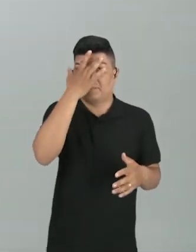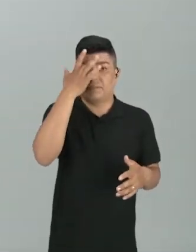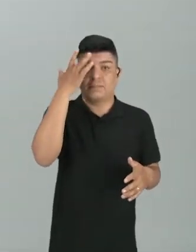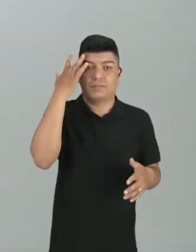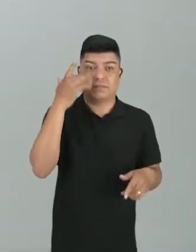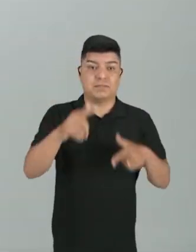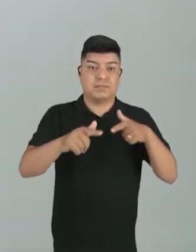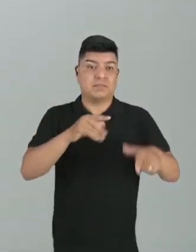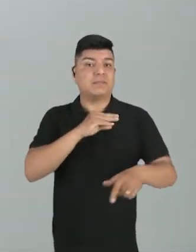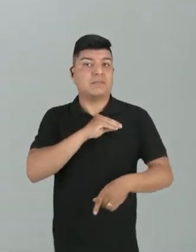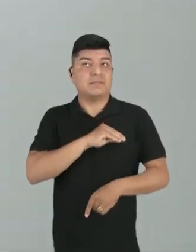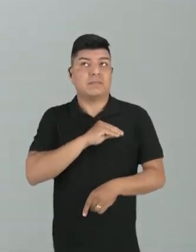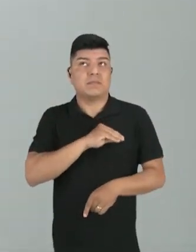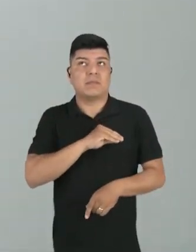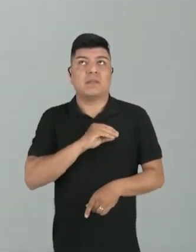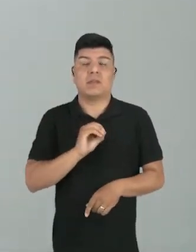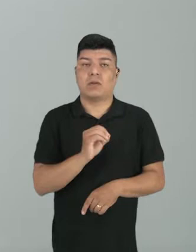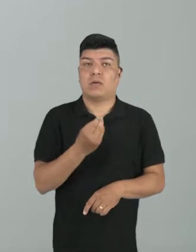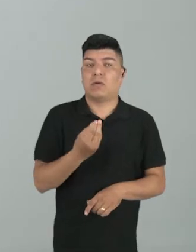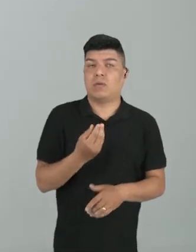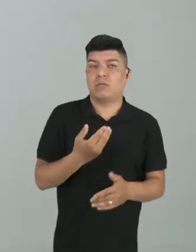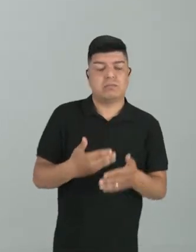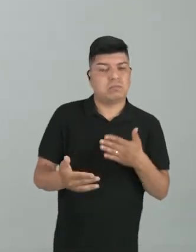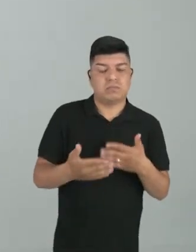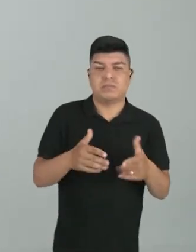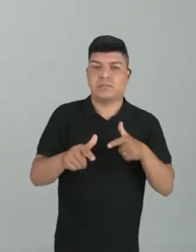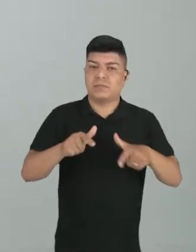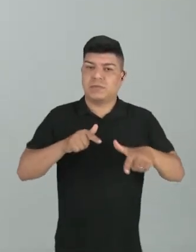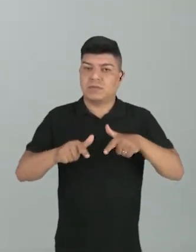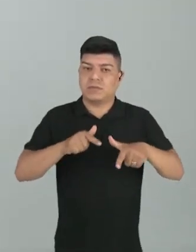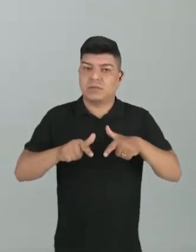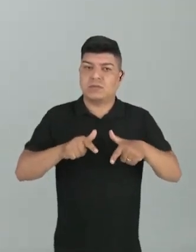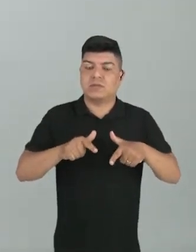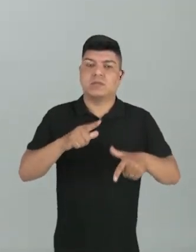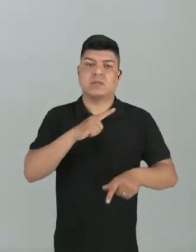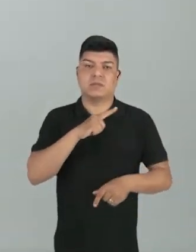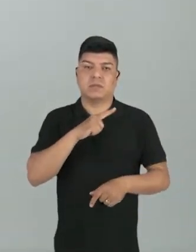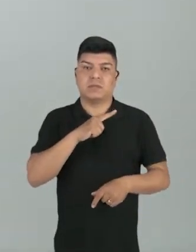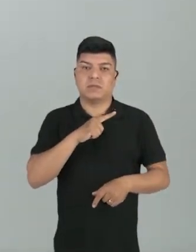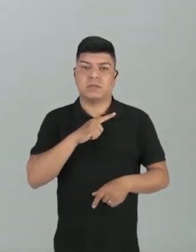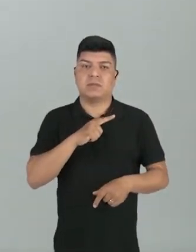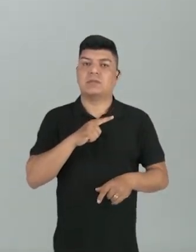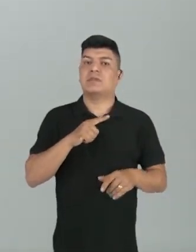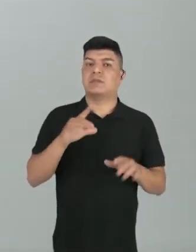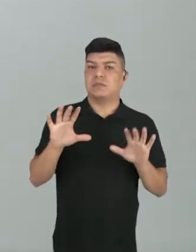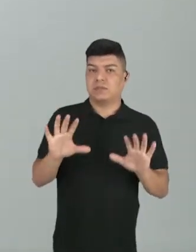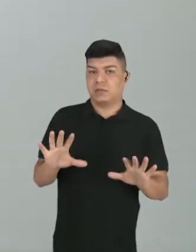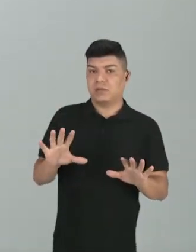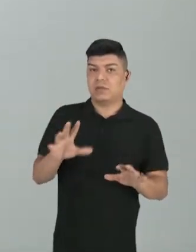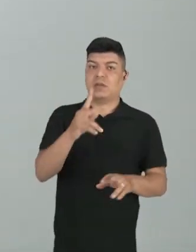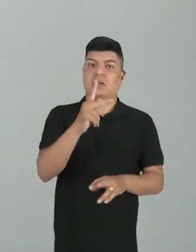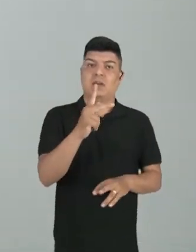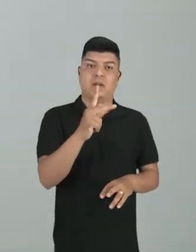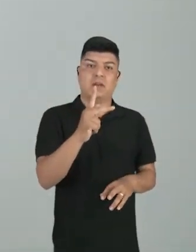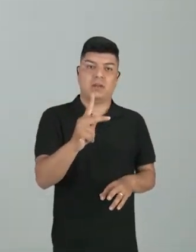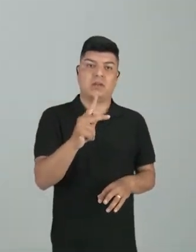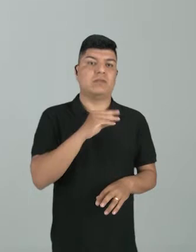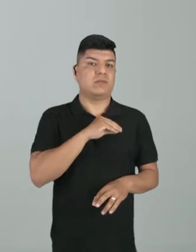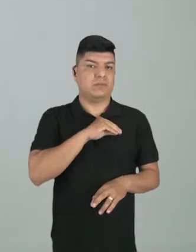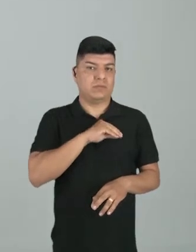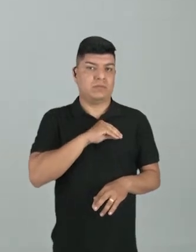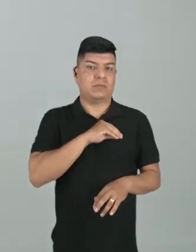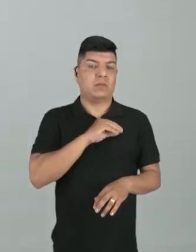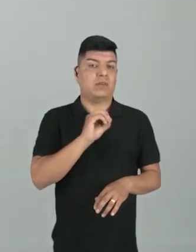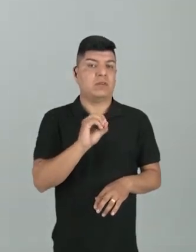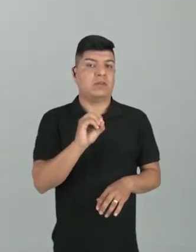trabalhadores assalariados ou de qualquer trabalhador, né, que tem, obviamente, a sua renda e